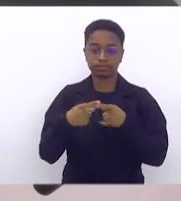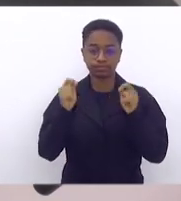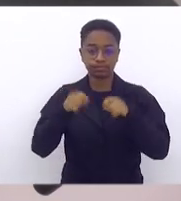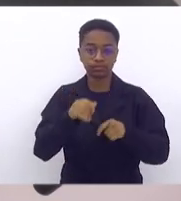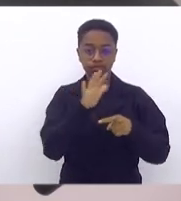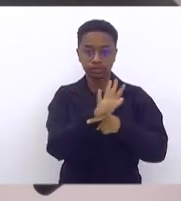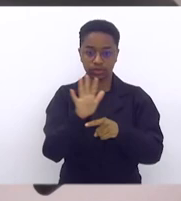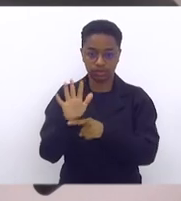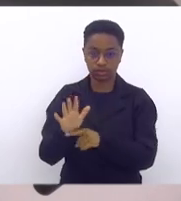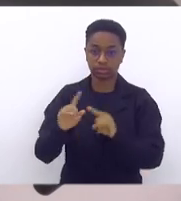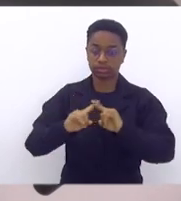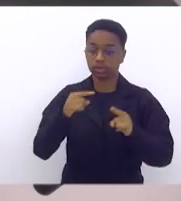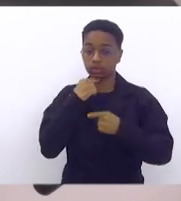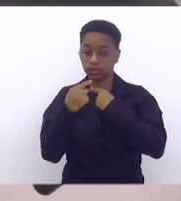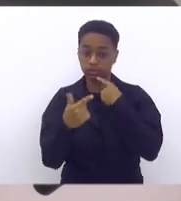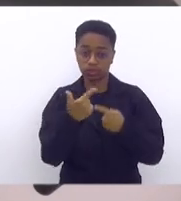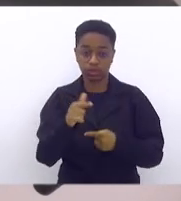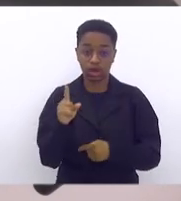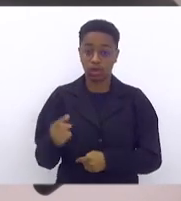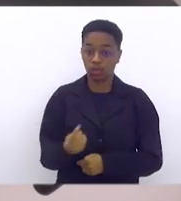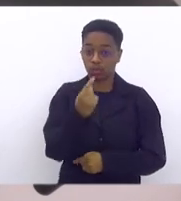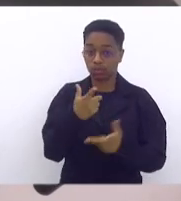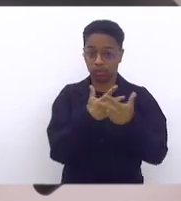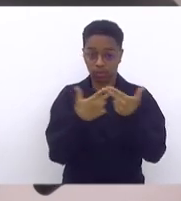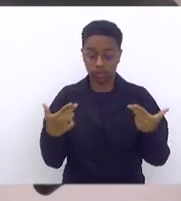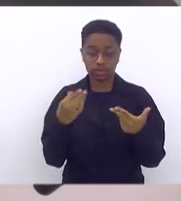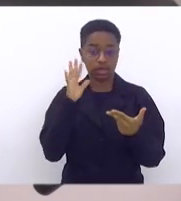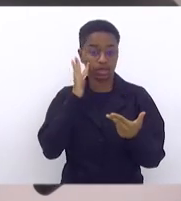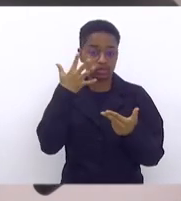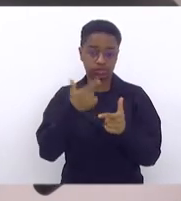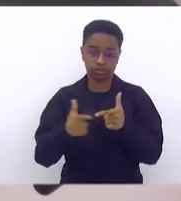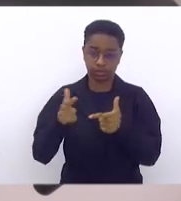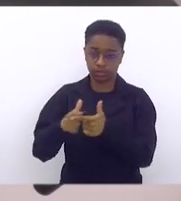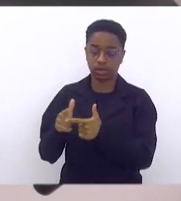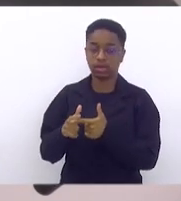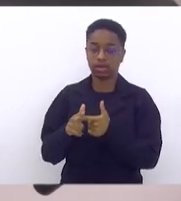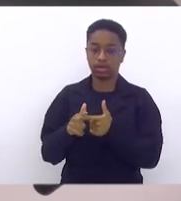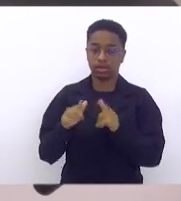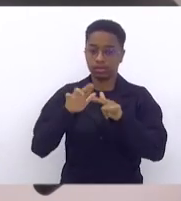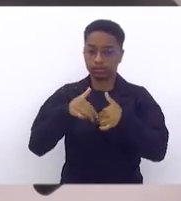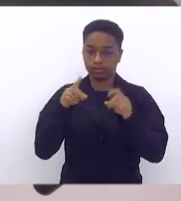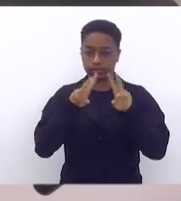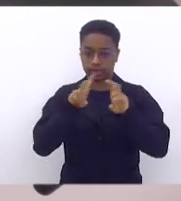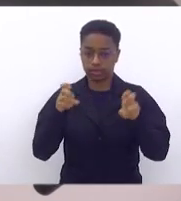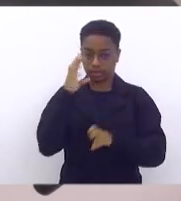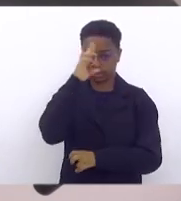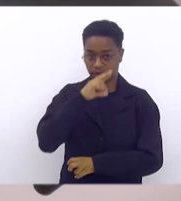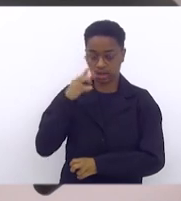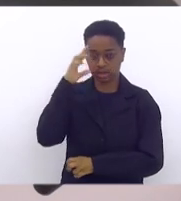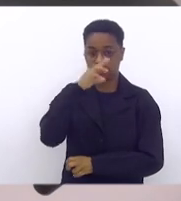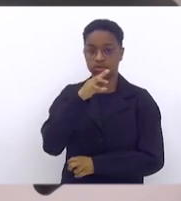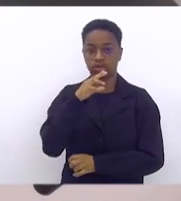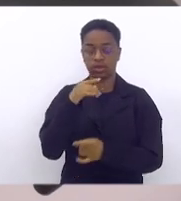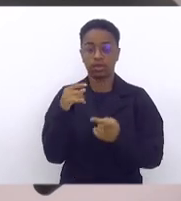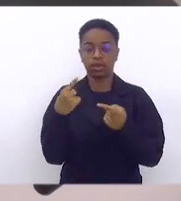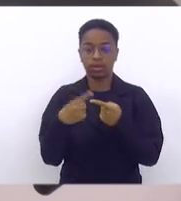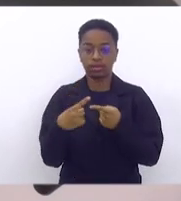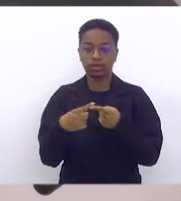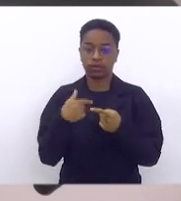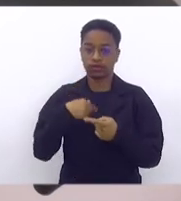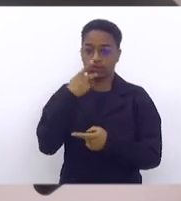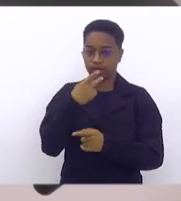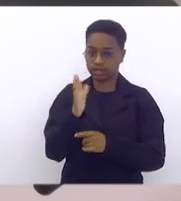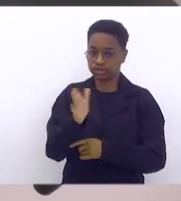isso, sem dúvidas, não vai ser a única coisa que resolverá o problema, porque há toda essa questão racial que eu já falei antes,